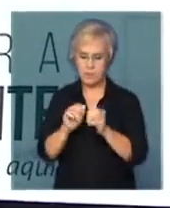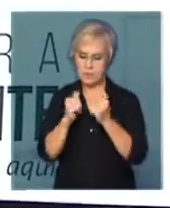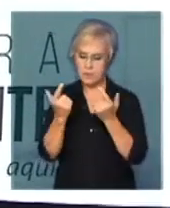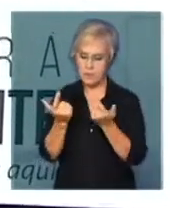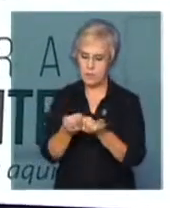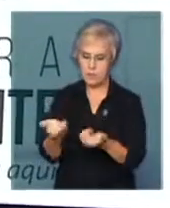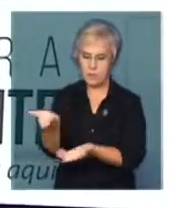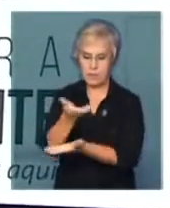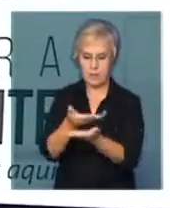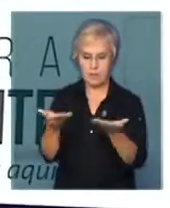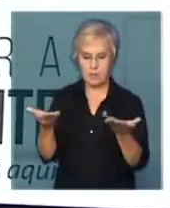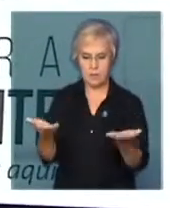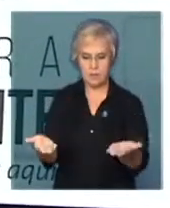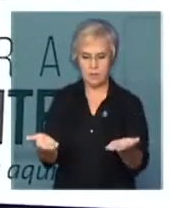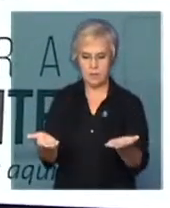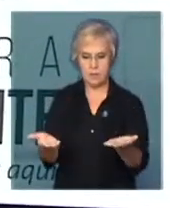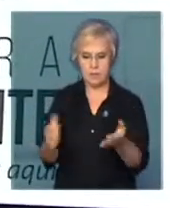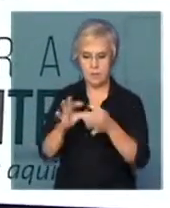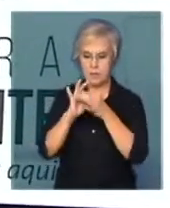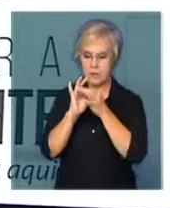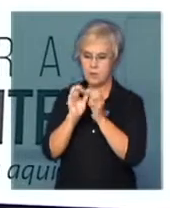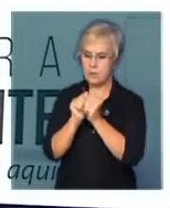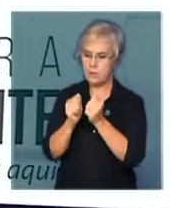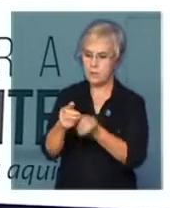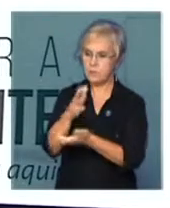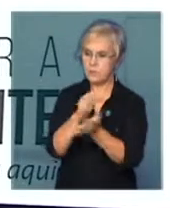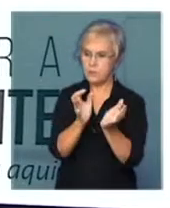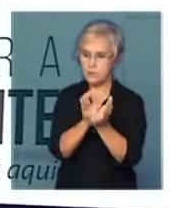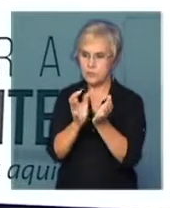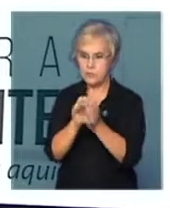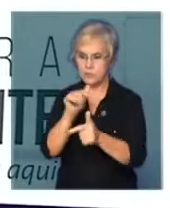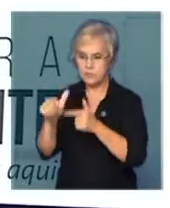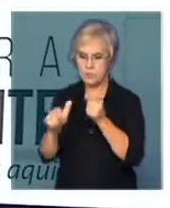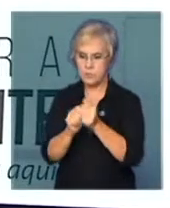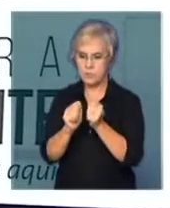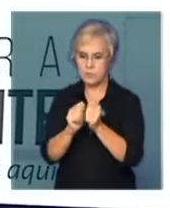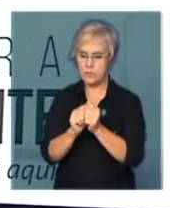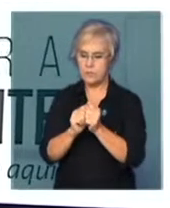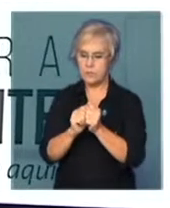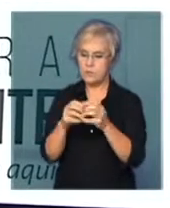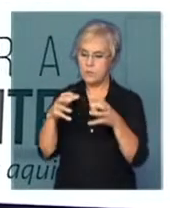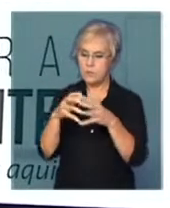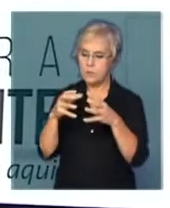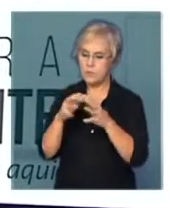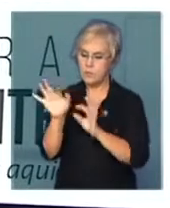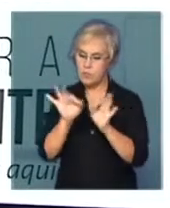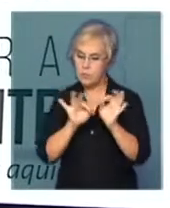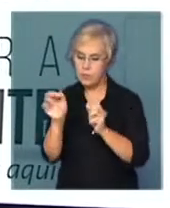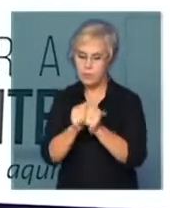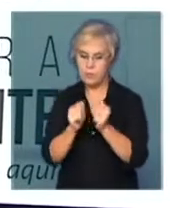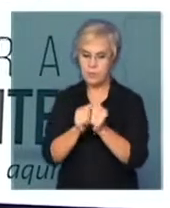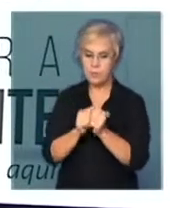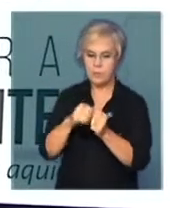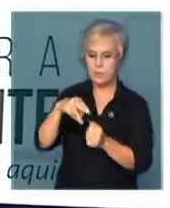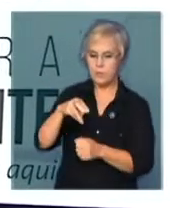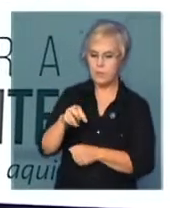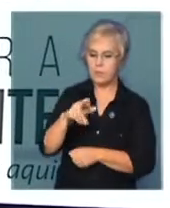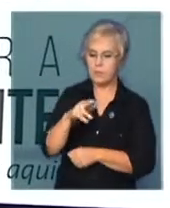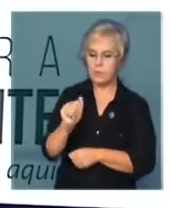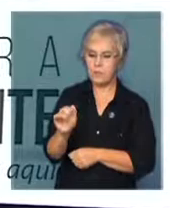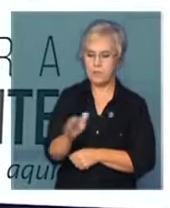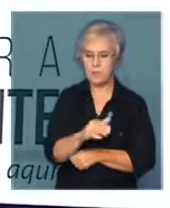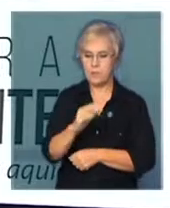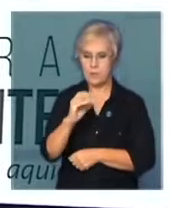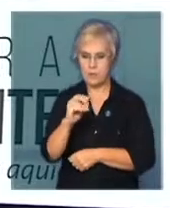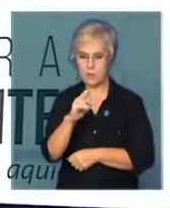Legislativa, estendendo a sua equipe, ao cerimonial, a Mara Fávia, o Coronel